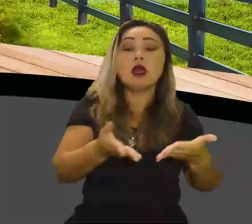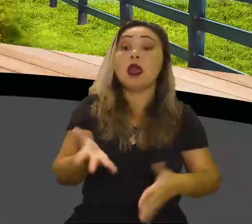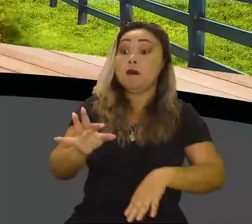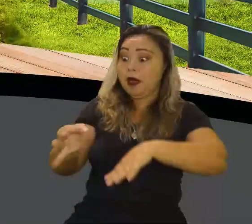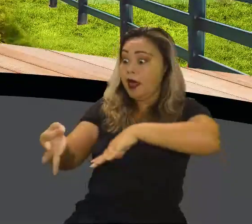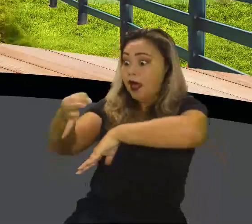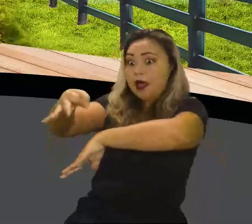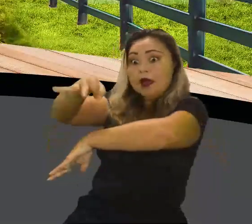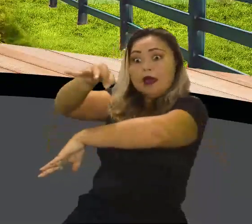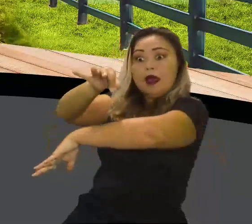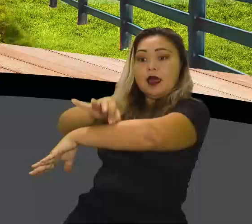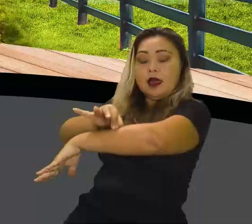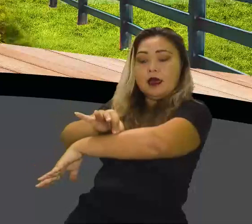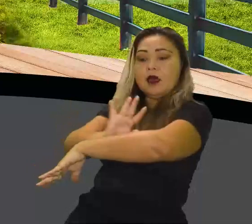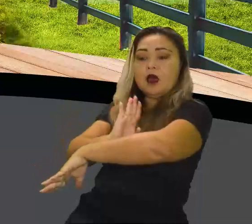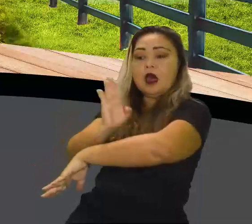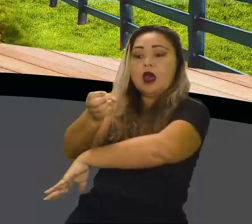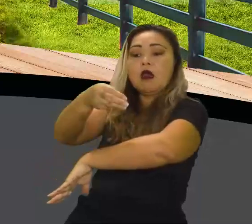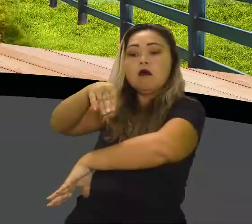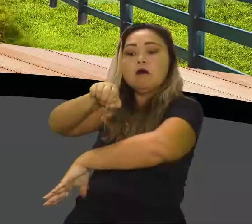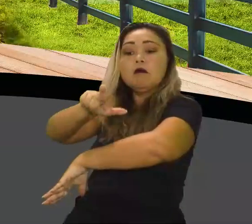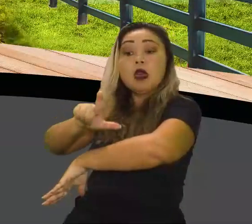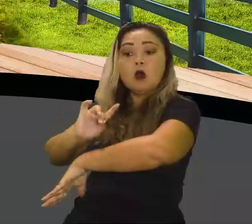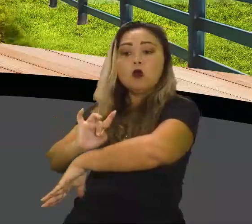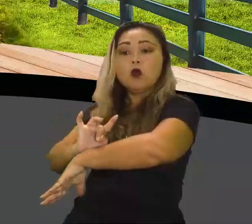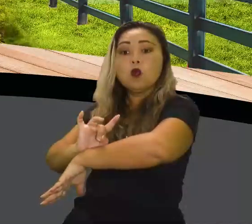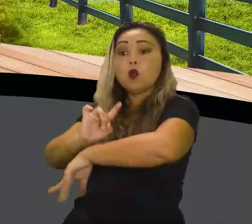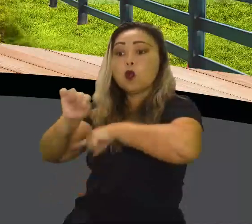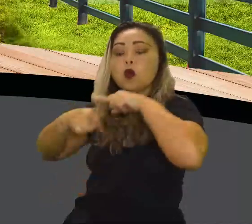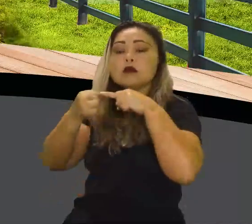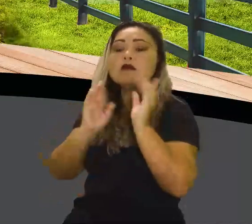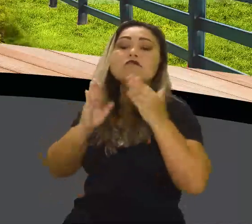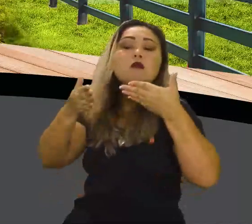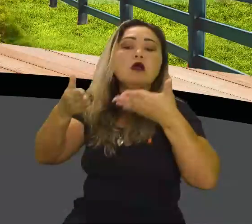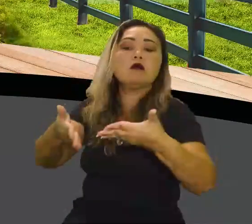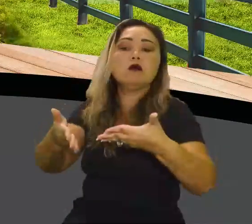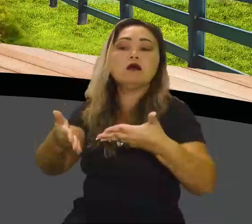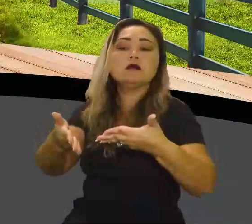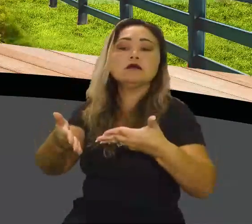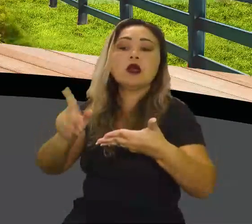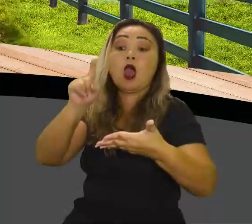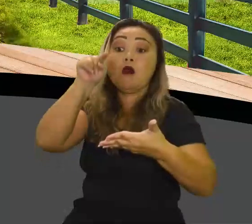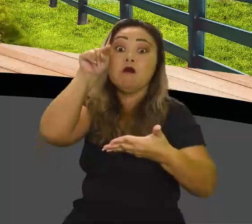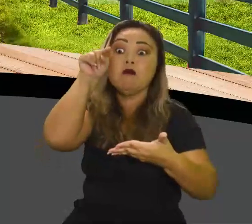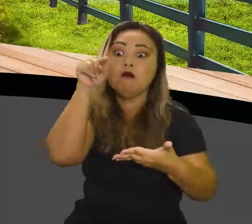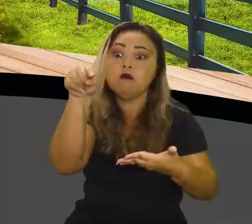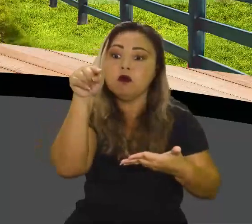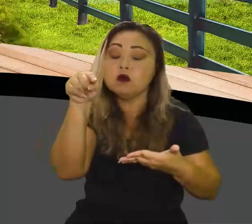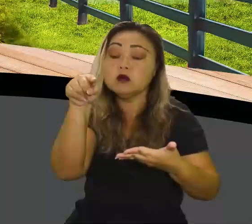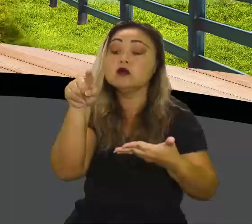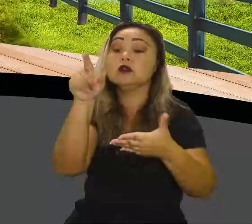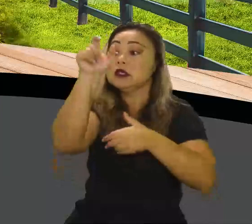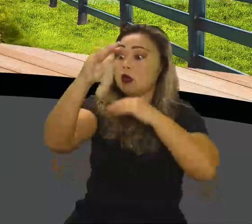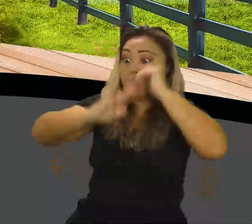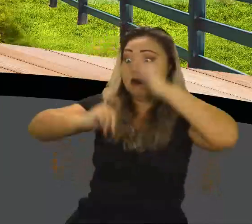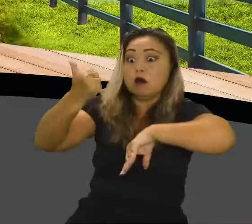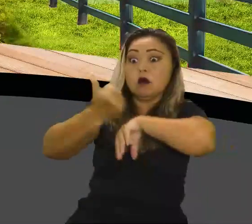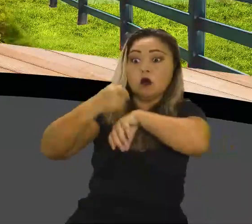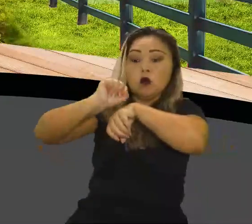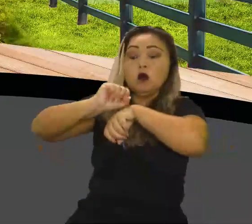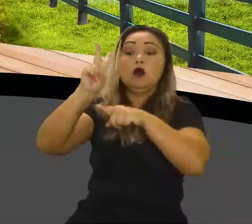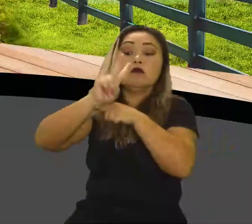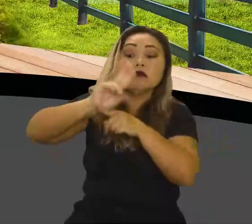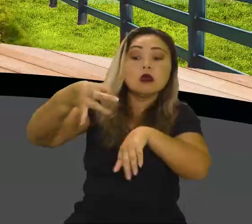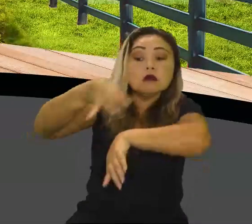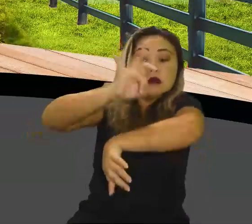As abelhas produtoras de mel aqui no nosso estado, ela não tem essa especificidade. Você, enquanto apicultor, você, enquanto criador